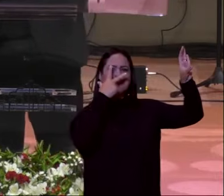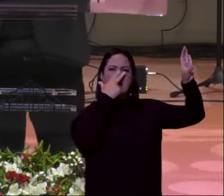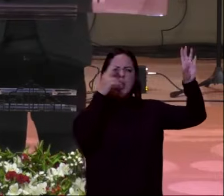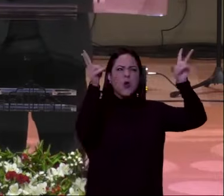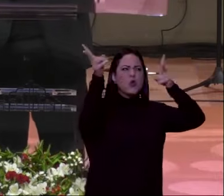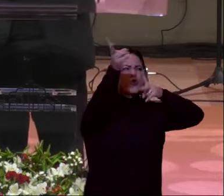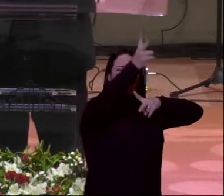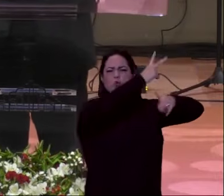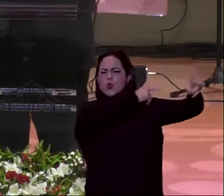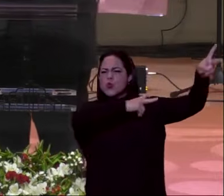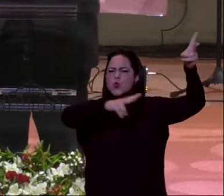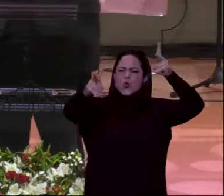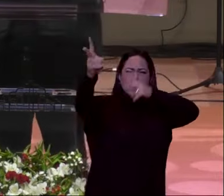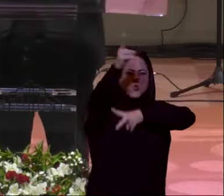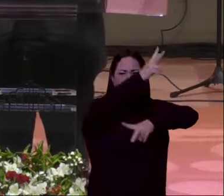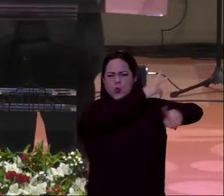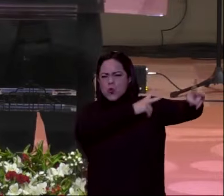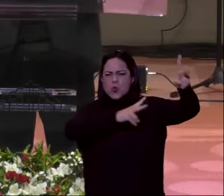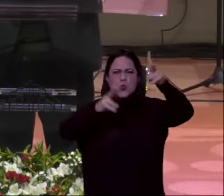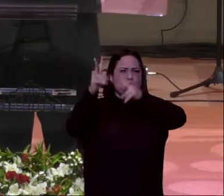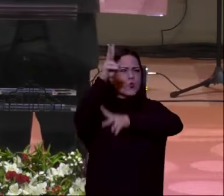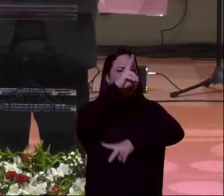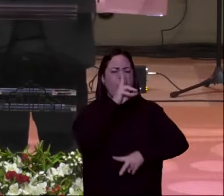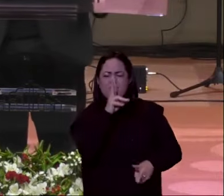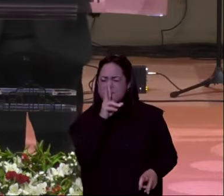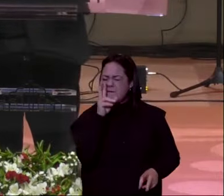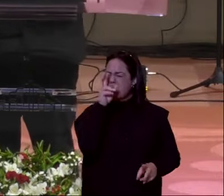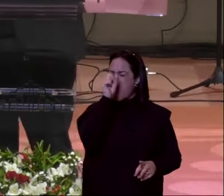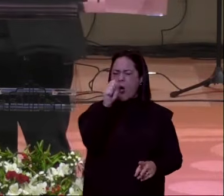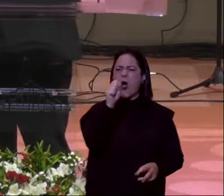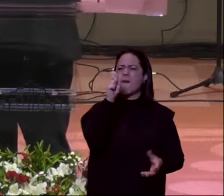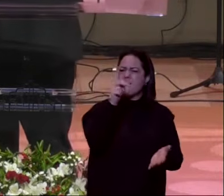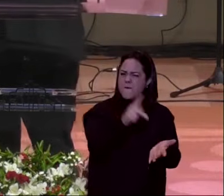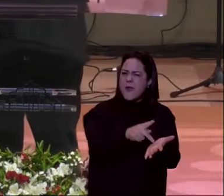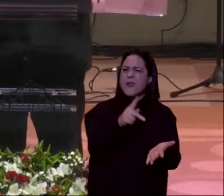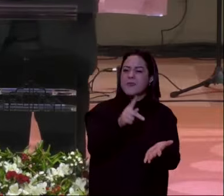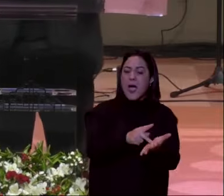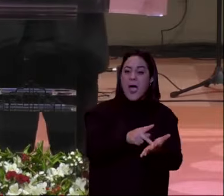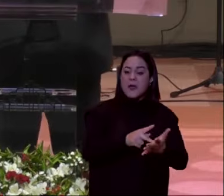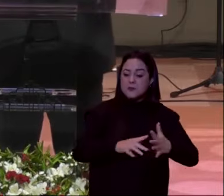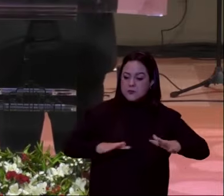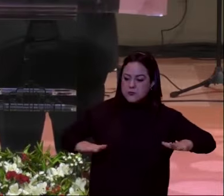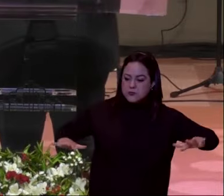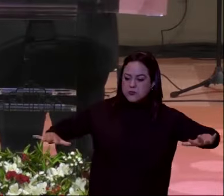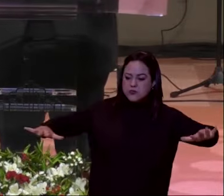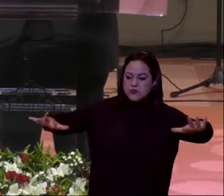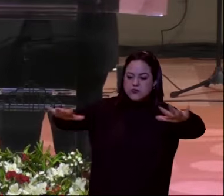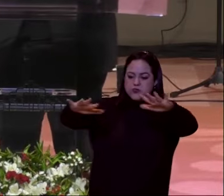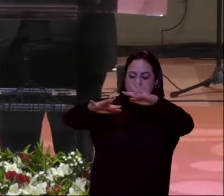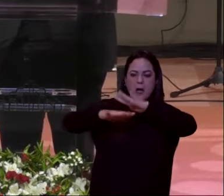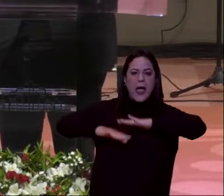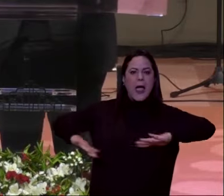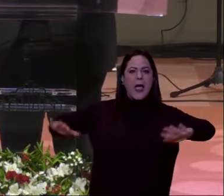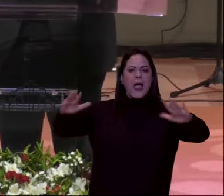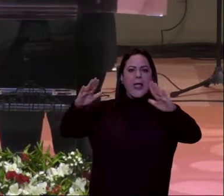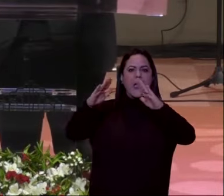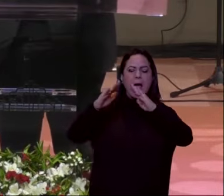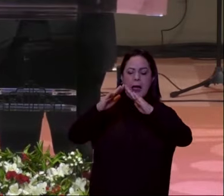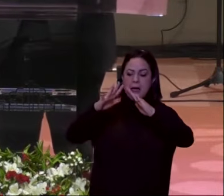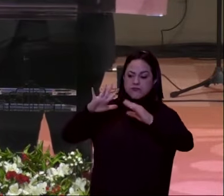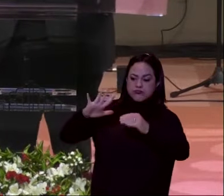de um vento soprando muito forte, e esse barulho encheu toda a casa onde estavam